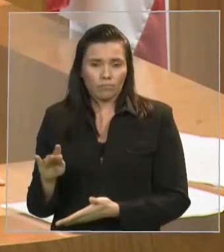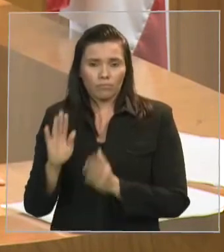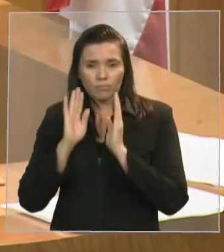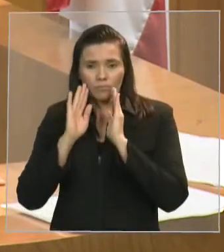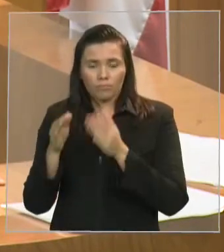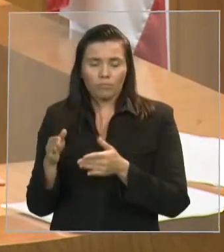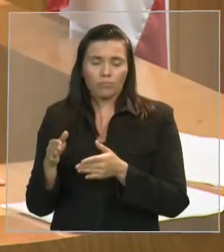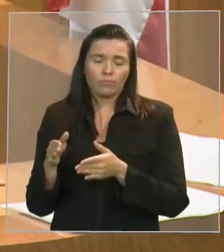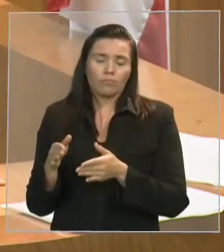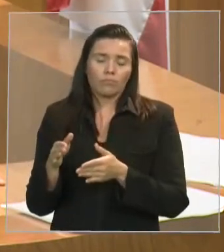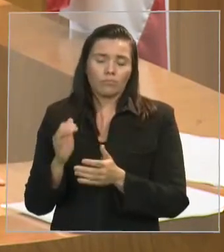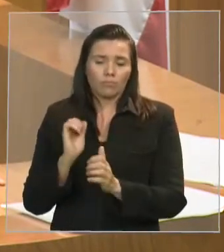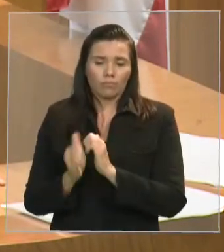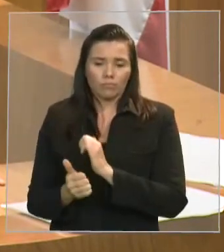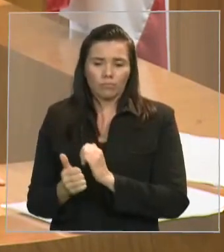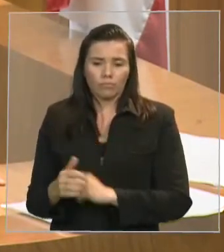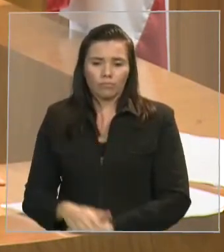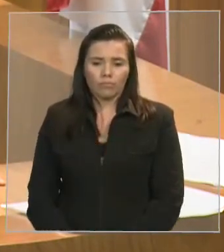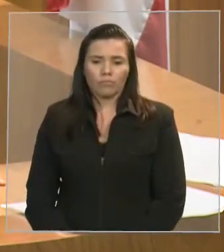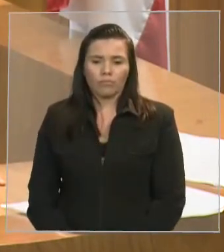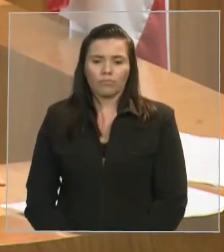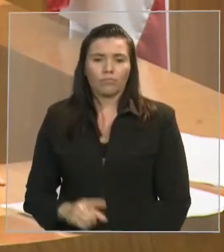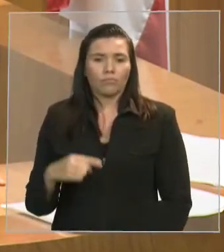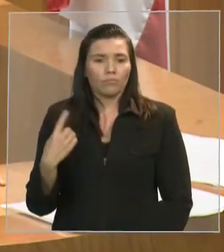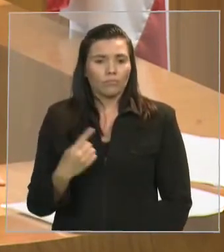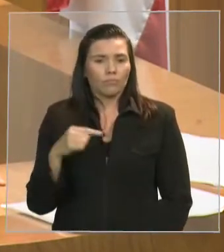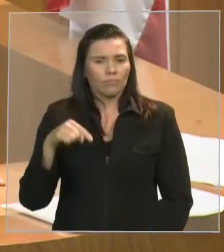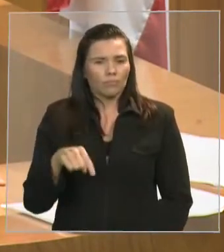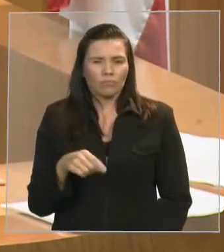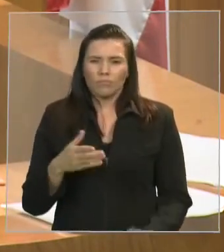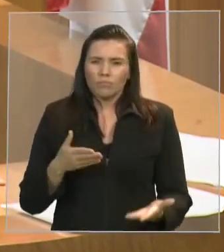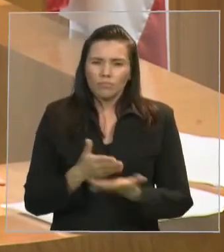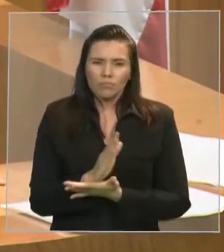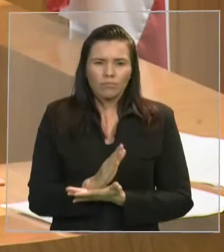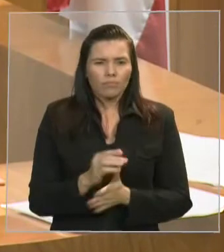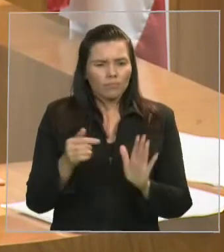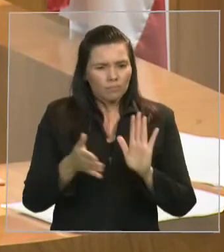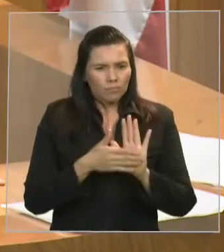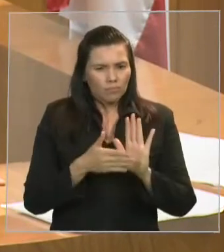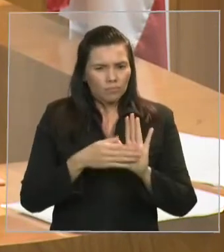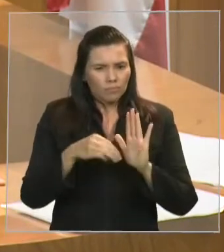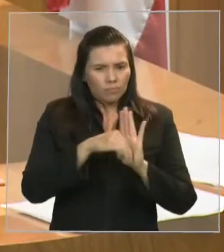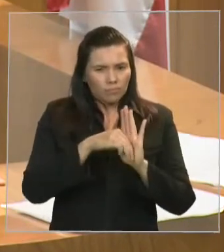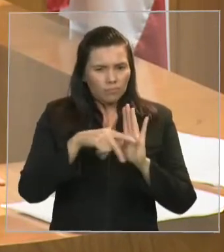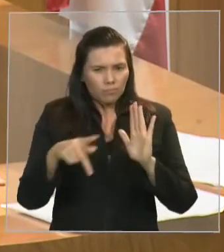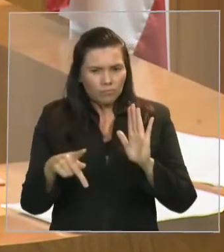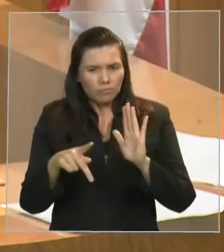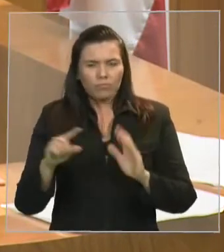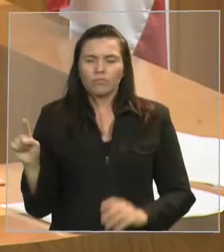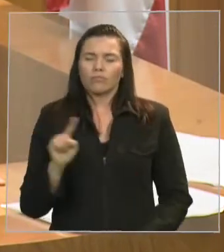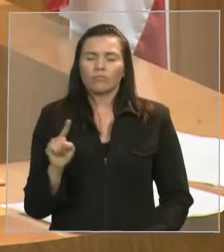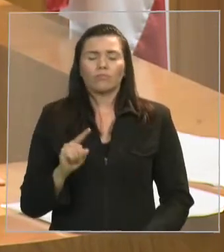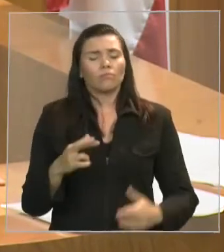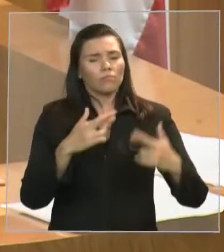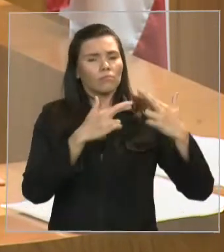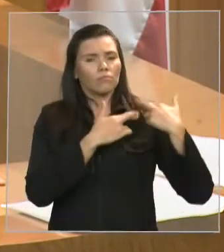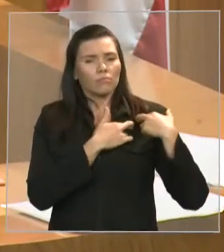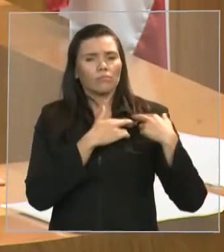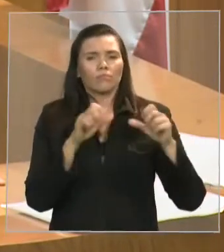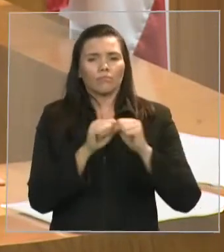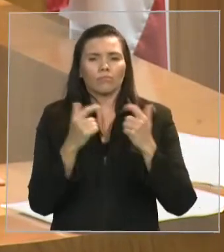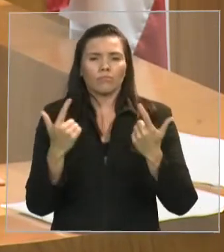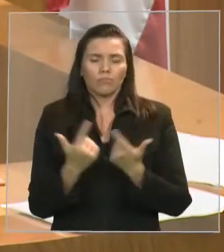não venham a ser ratificadas por essa Casa. Compete à Assembleia Legislativa do